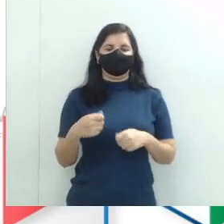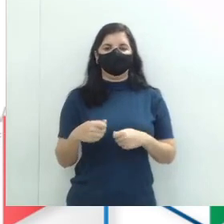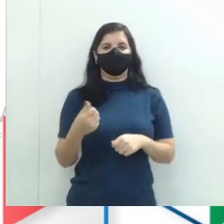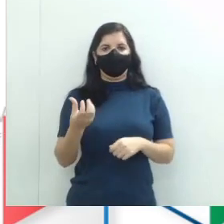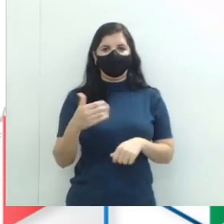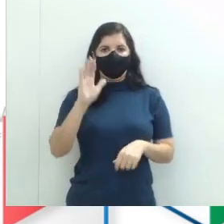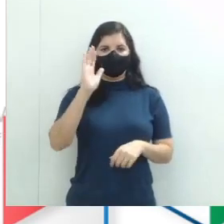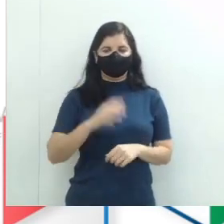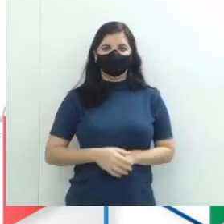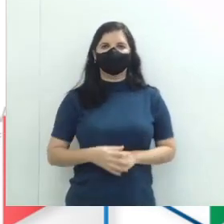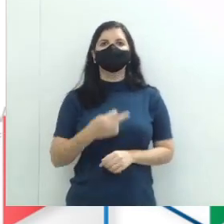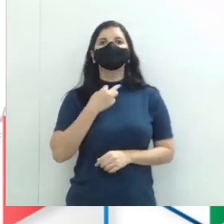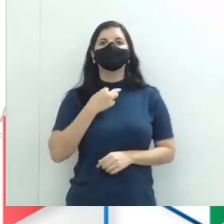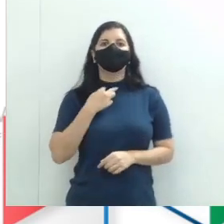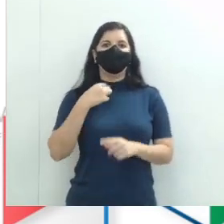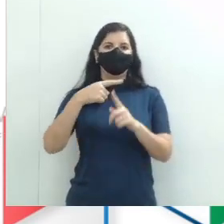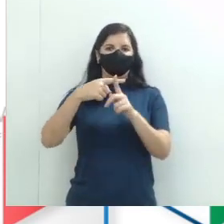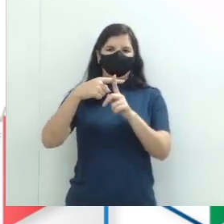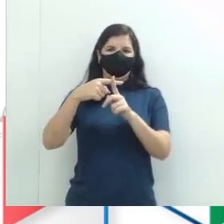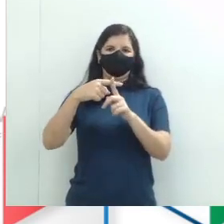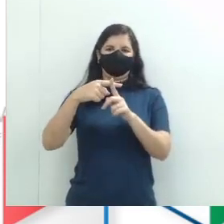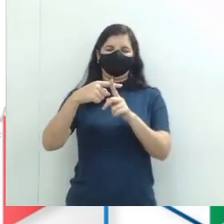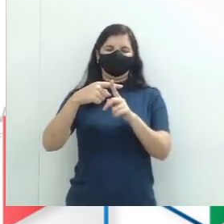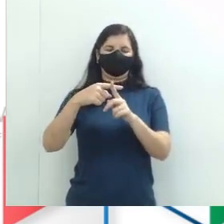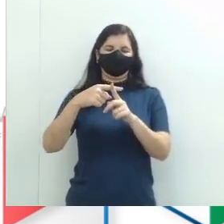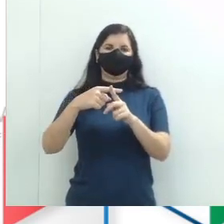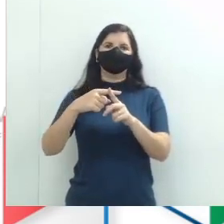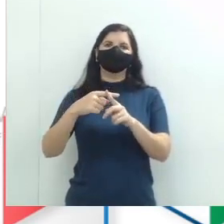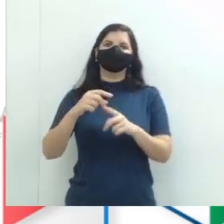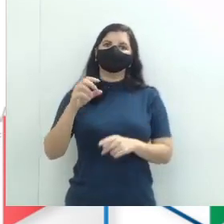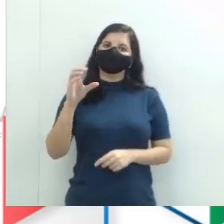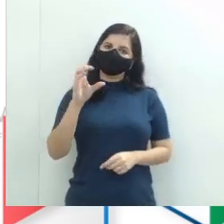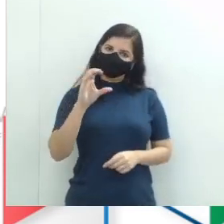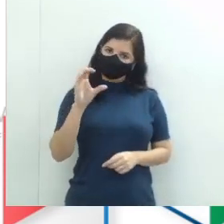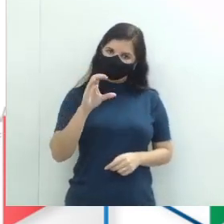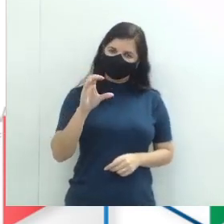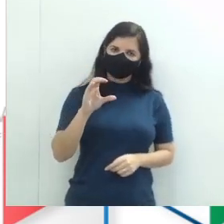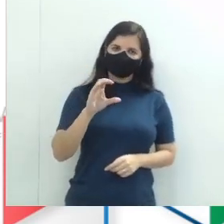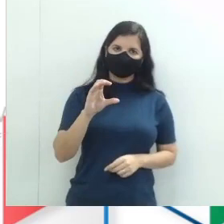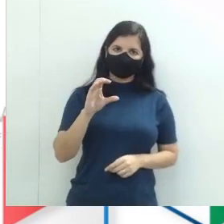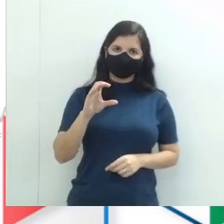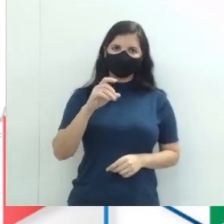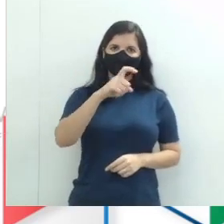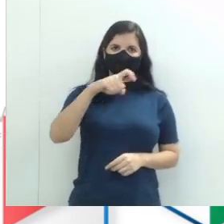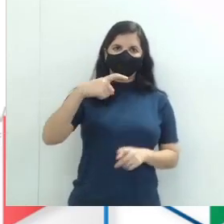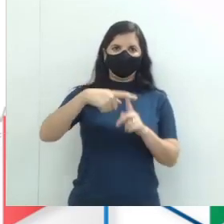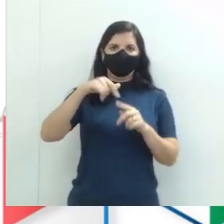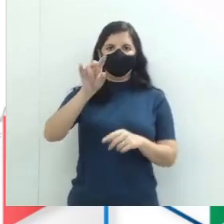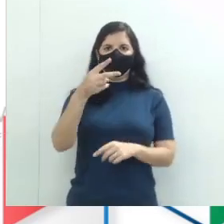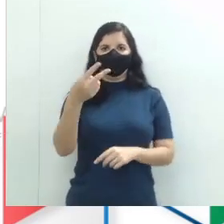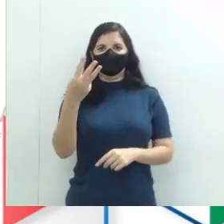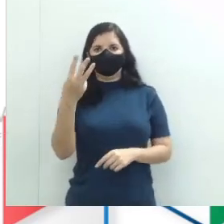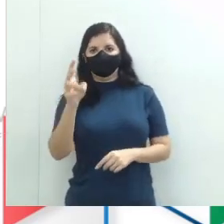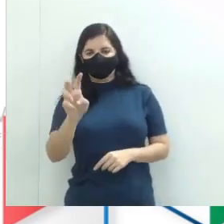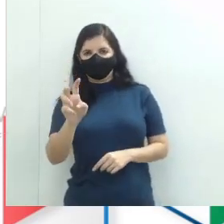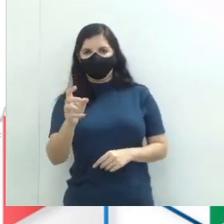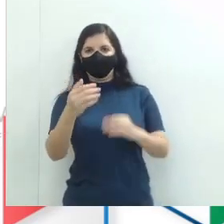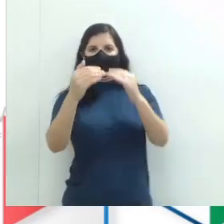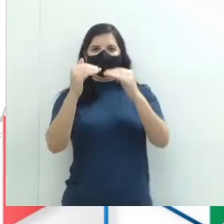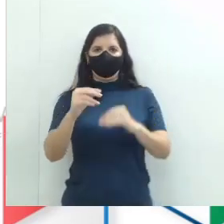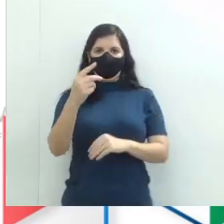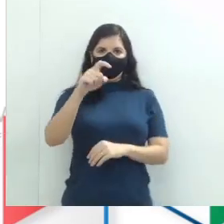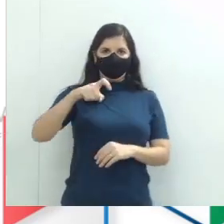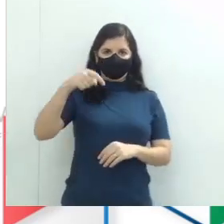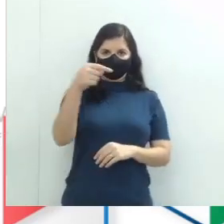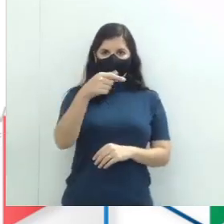mais. Então, não posso ter a soma deles ser igual a 5, tá bom? Preste atenção. X mais y é igual a 35